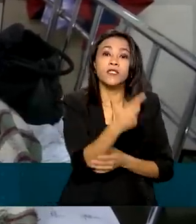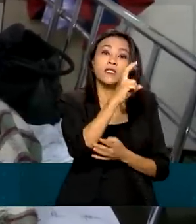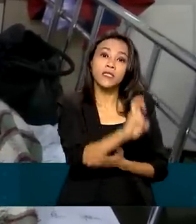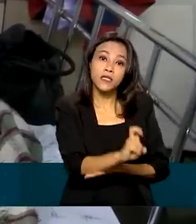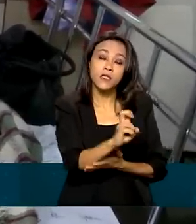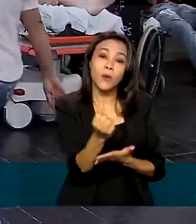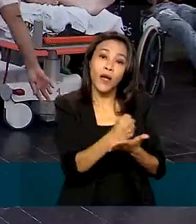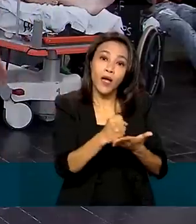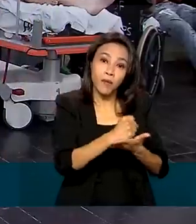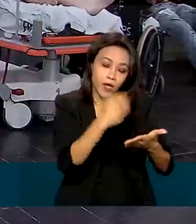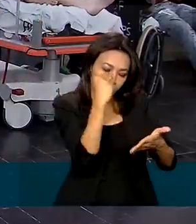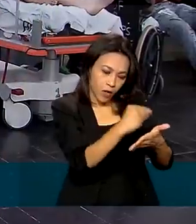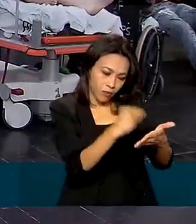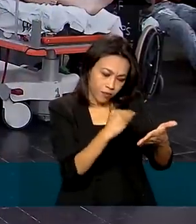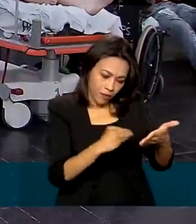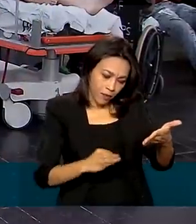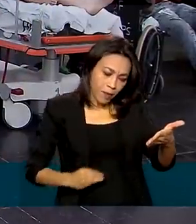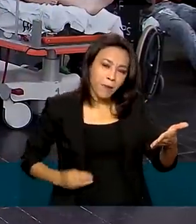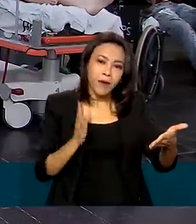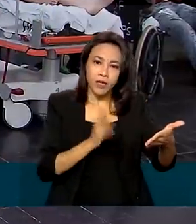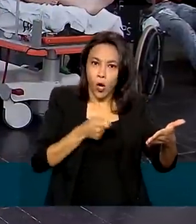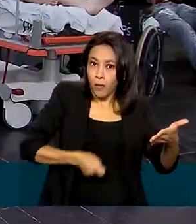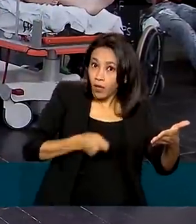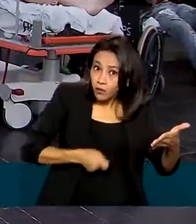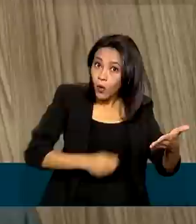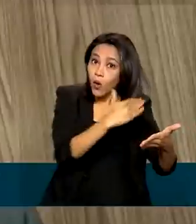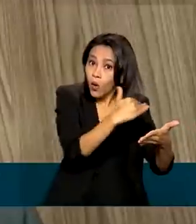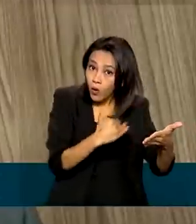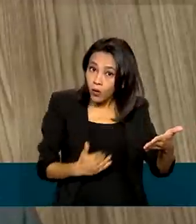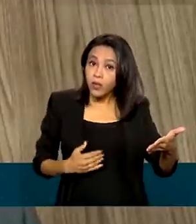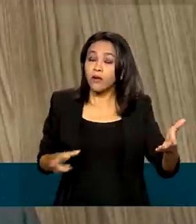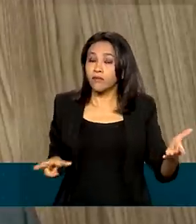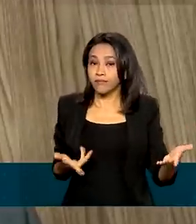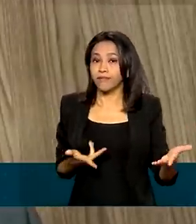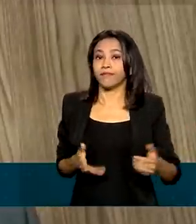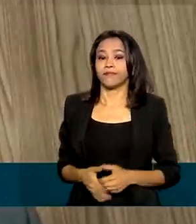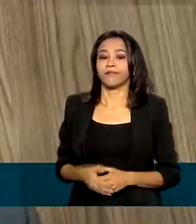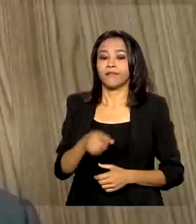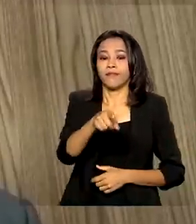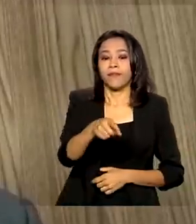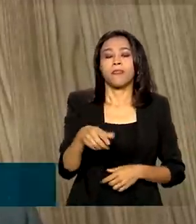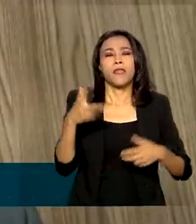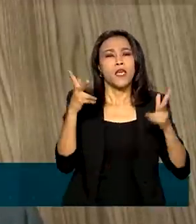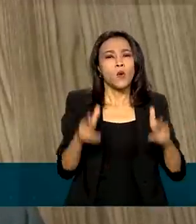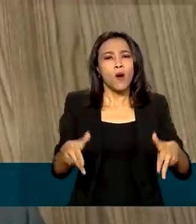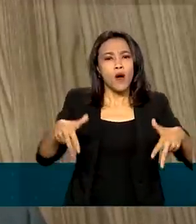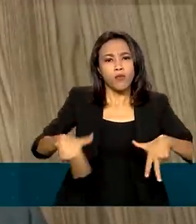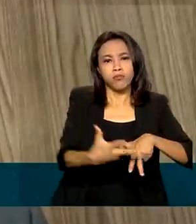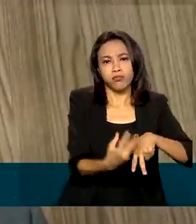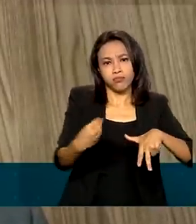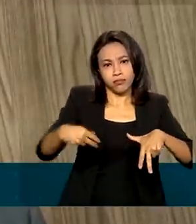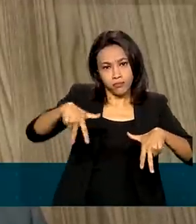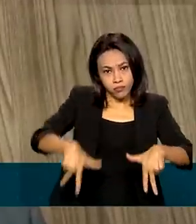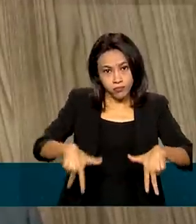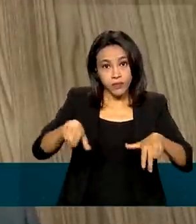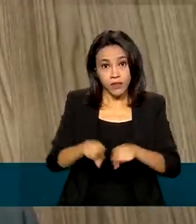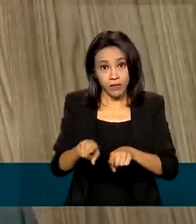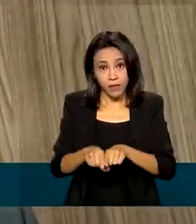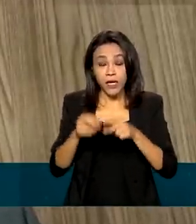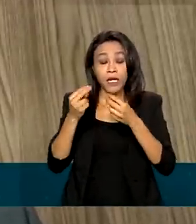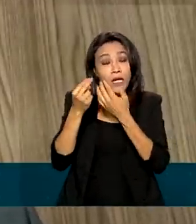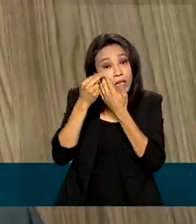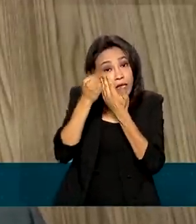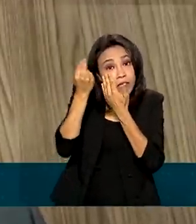adicionados à lista coberturas obrigatórias pela ANS assim como transplante hepático procedimentos para o transplante de